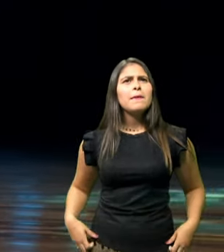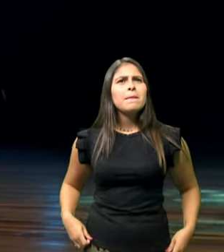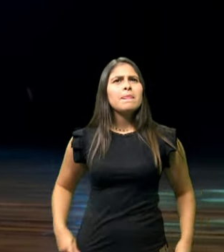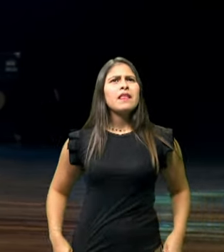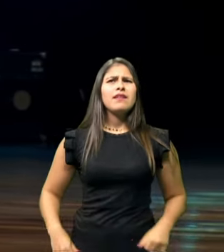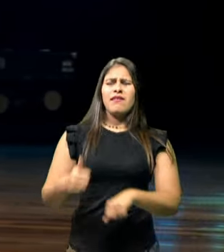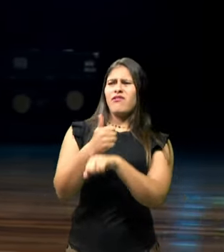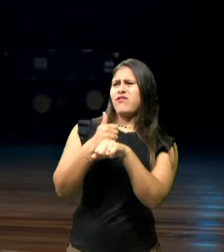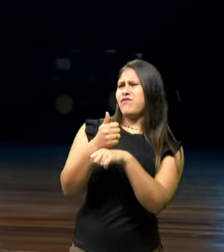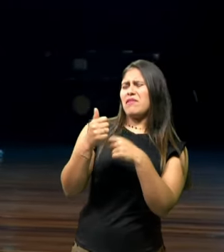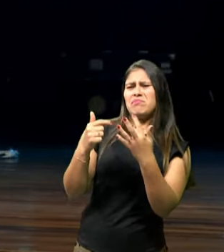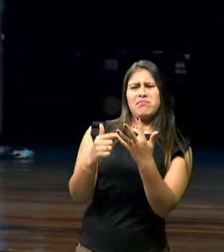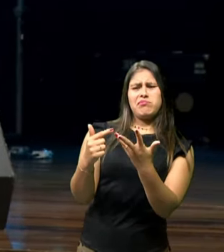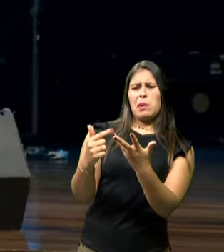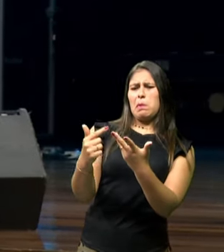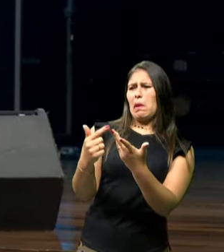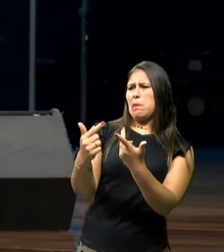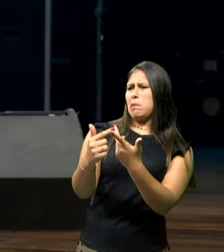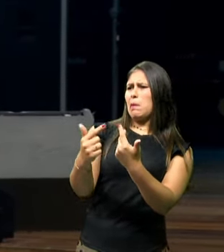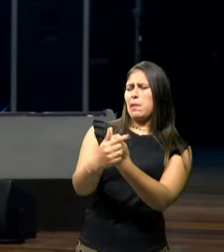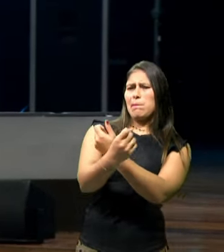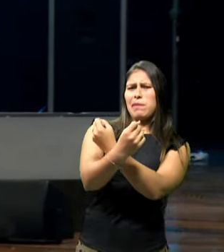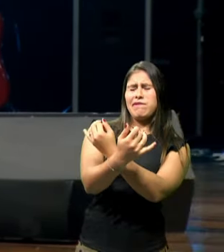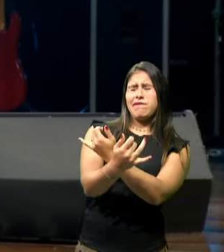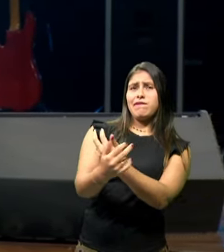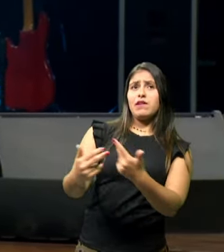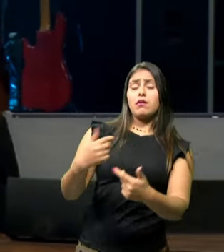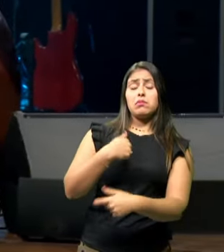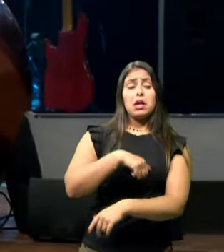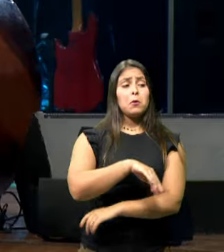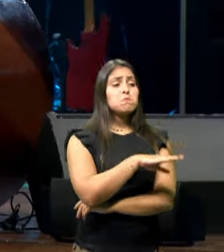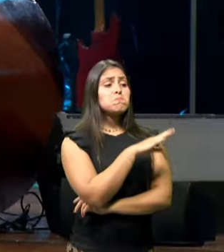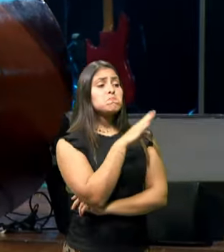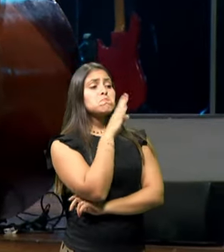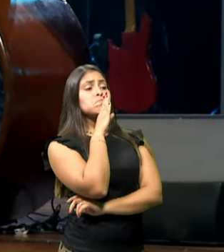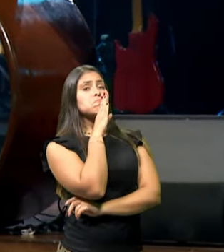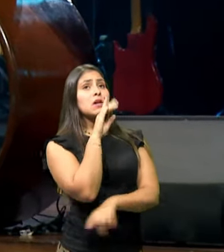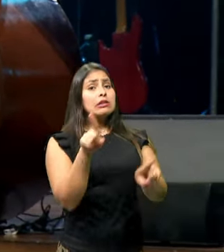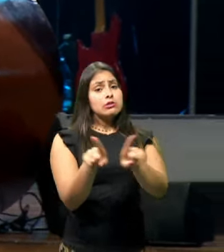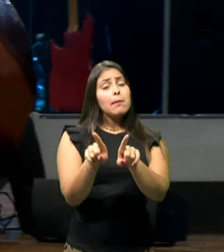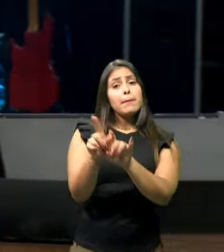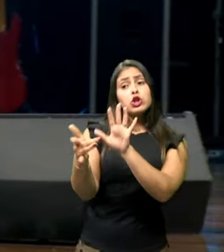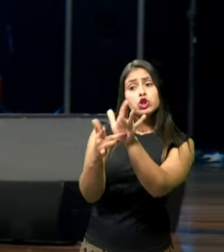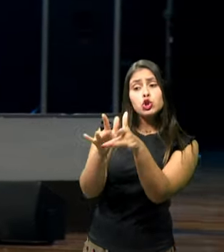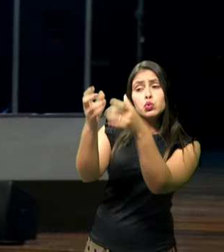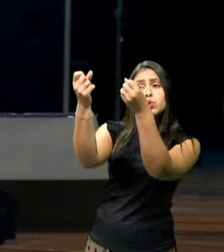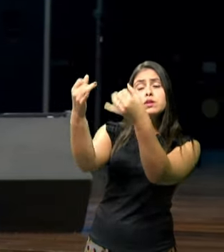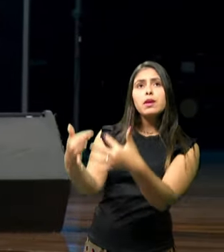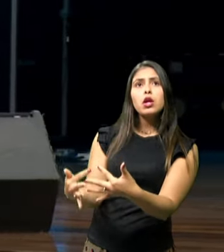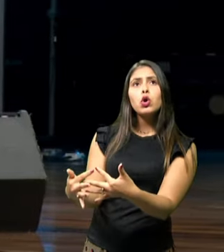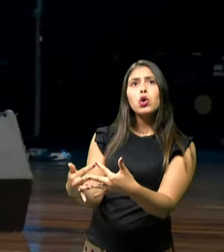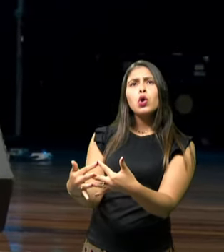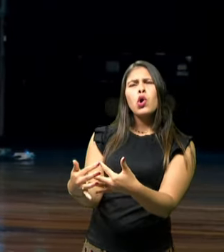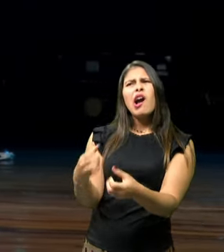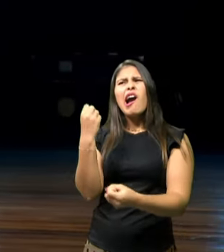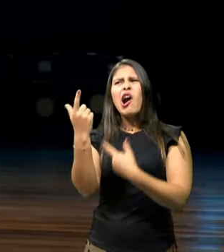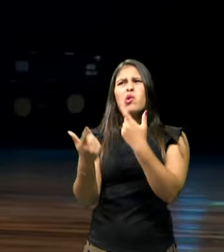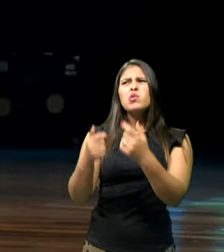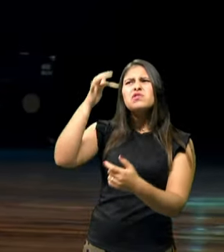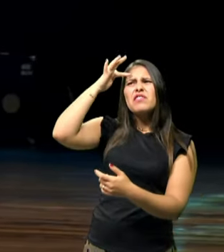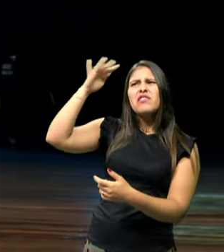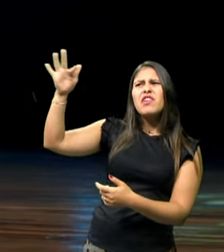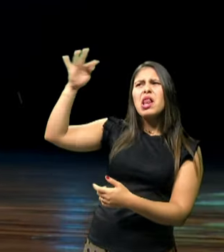a verdade de Freud. Aí ele foi falando, pô, eu estou aqui quieto. A verdade de Jesus. Aí falou alguns